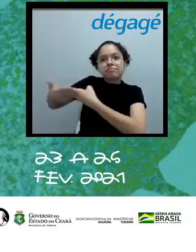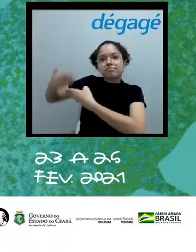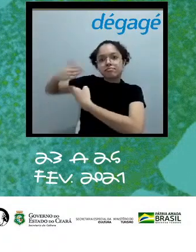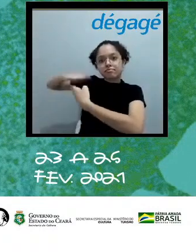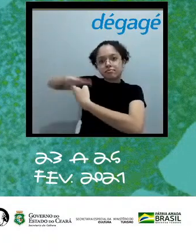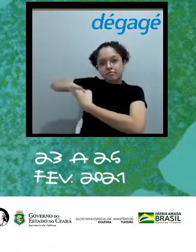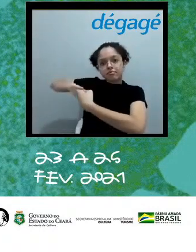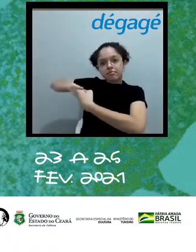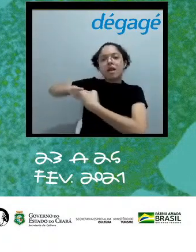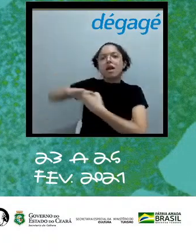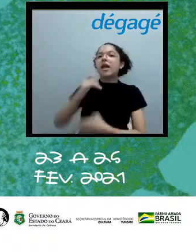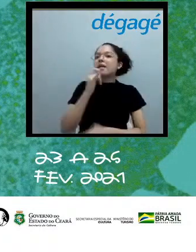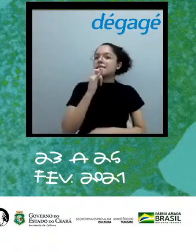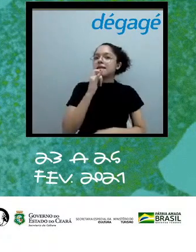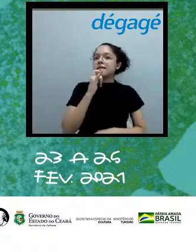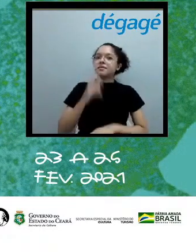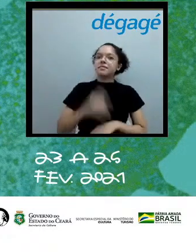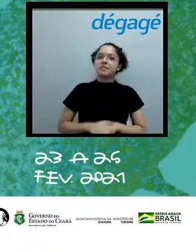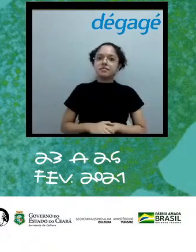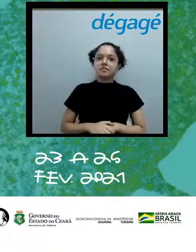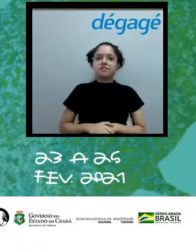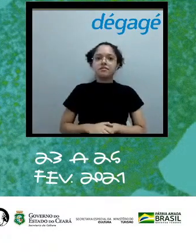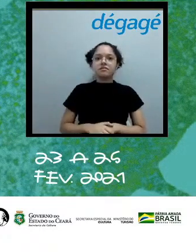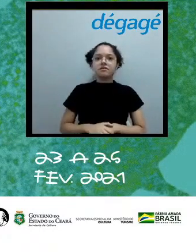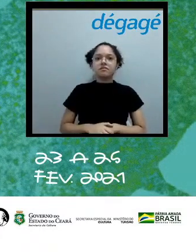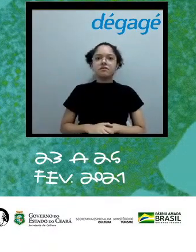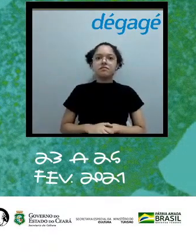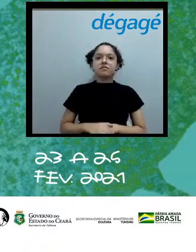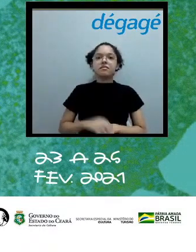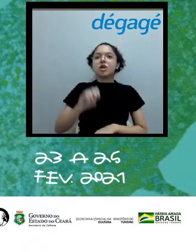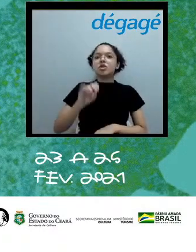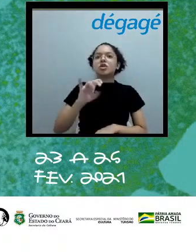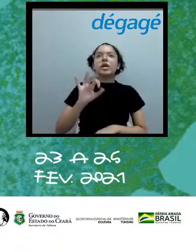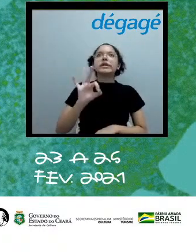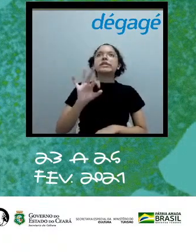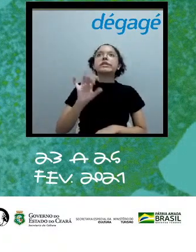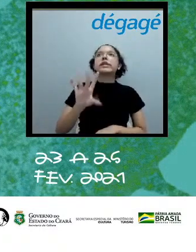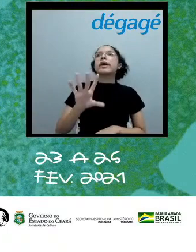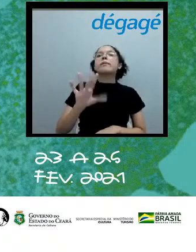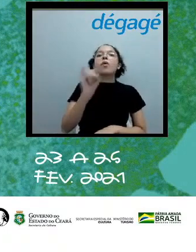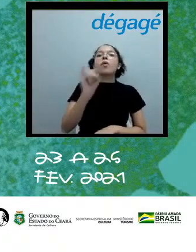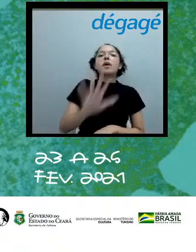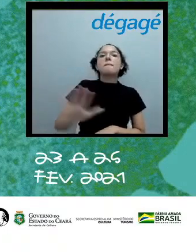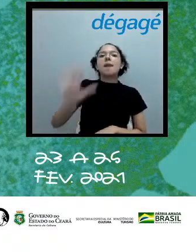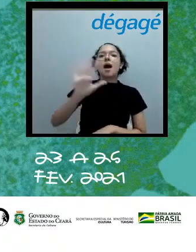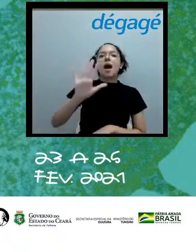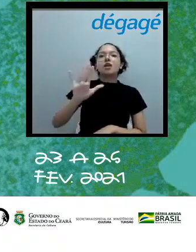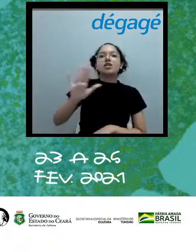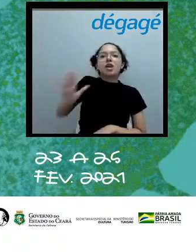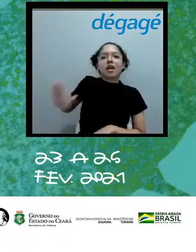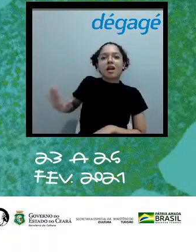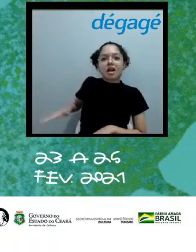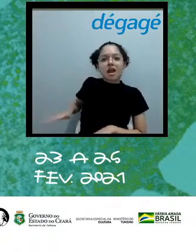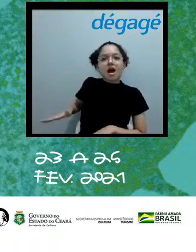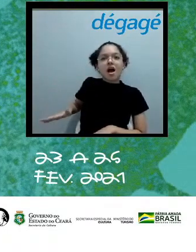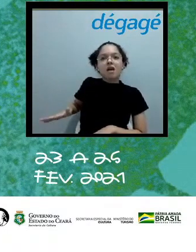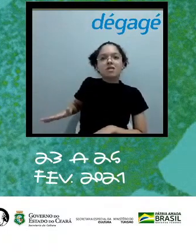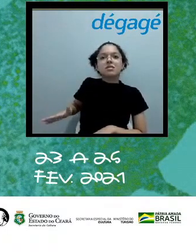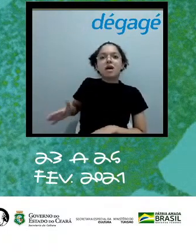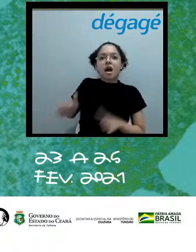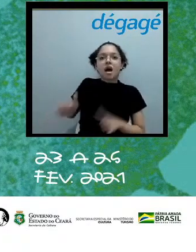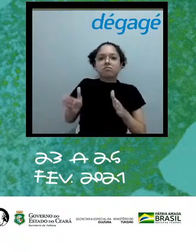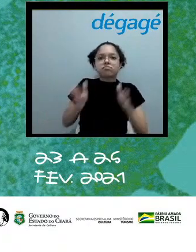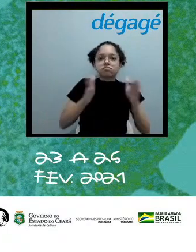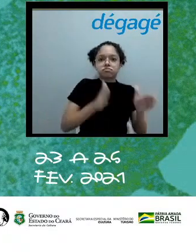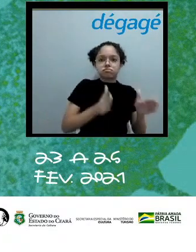exemplo, esse daqui era só da infância. Eu escrevi Infância Aline Vargas. Aí, conforme a gente ia conversando,